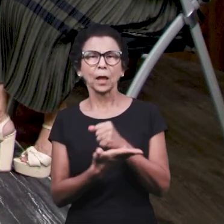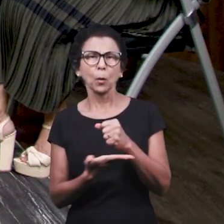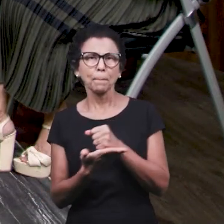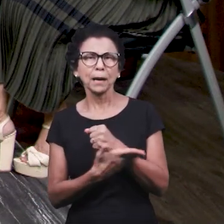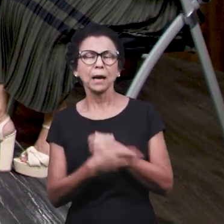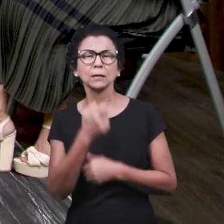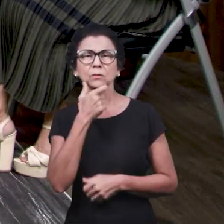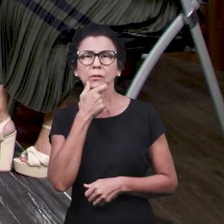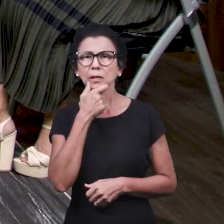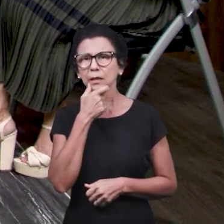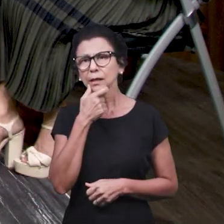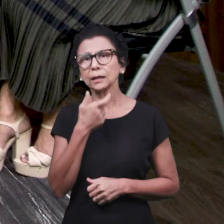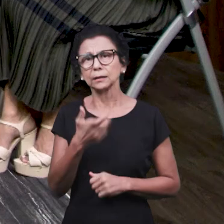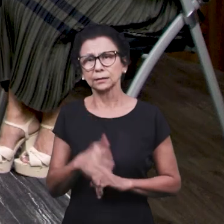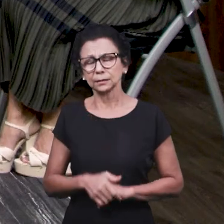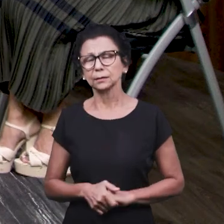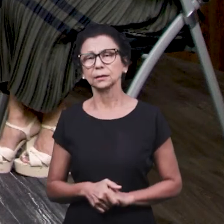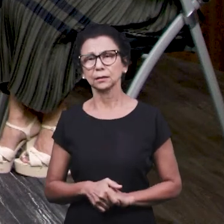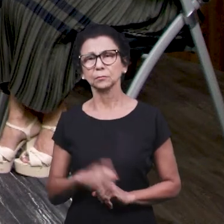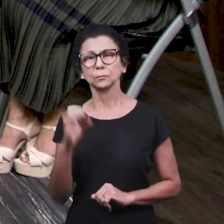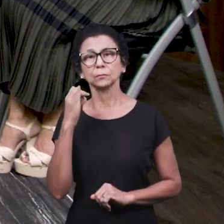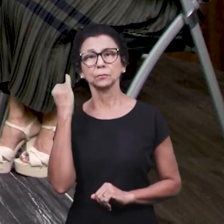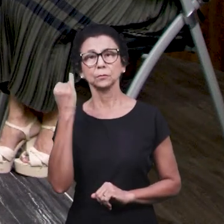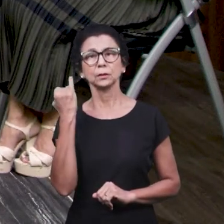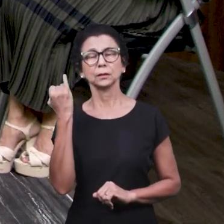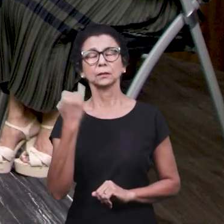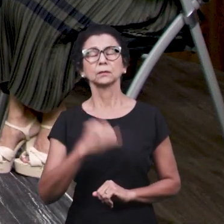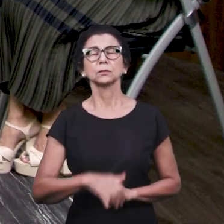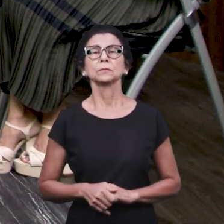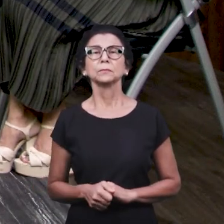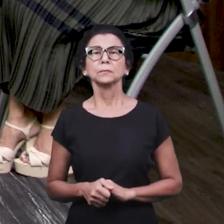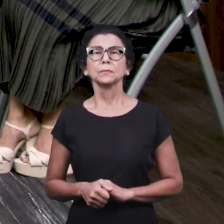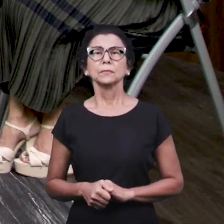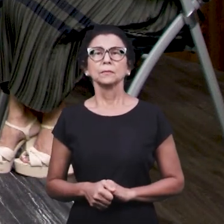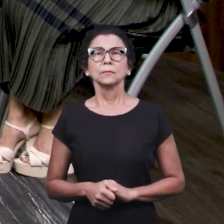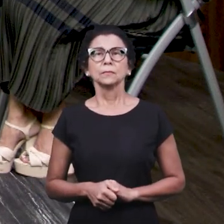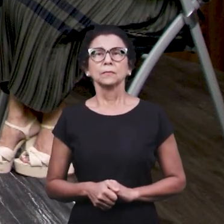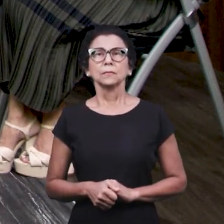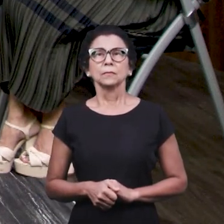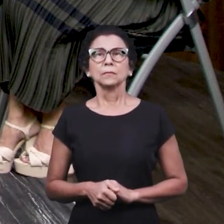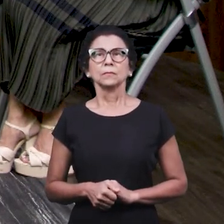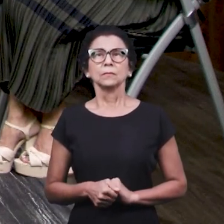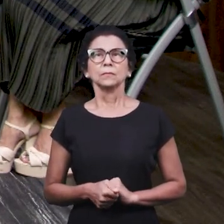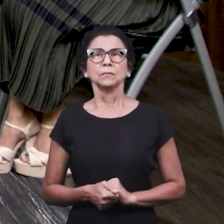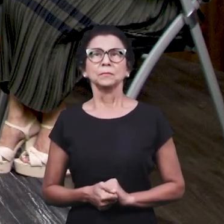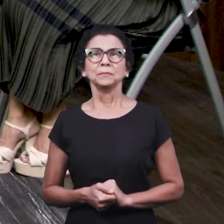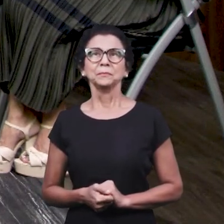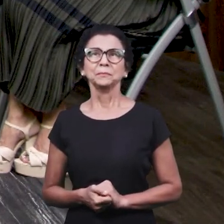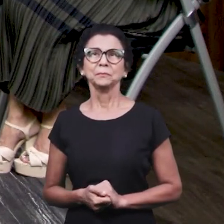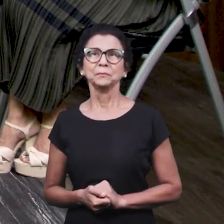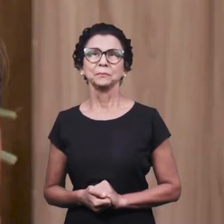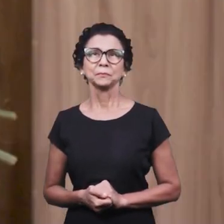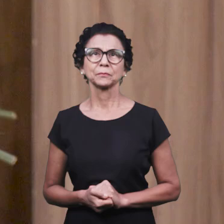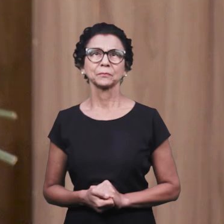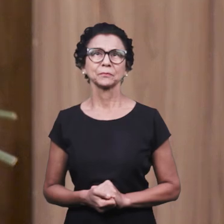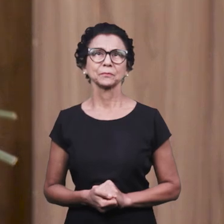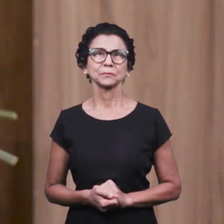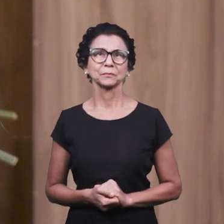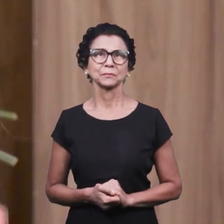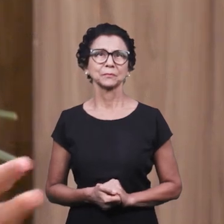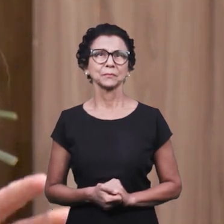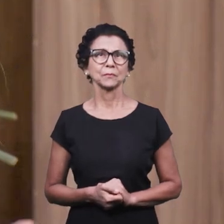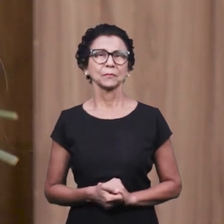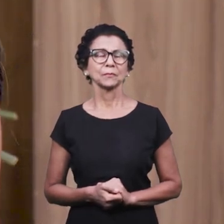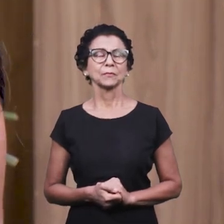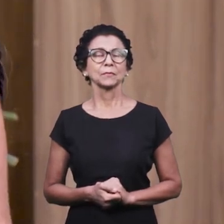sabe como se fosse um analfabeta. Realmente é muito importante. E já era uma língua que eu dominava. Falei, não, quero um desafio novo, uma nova língua, nem que seja para pelo